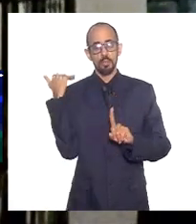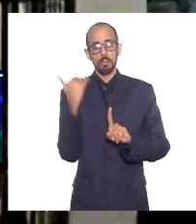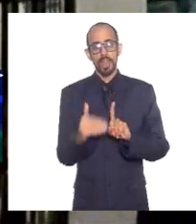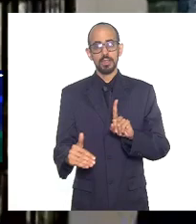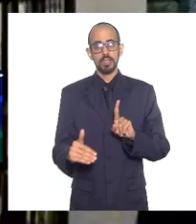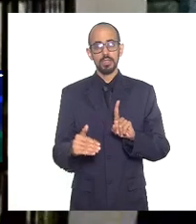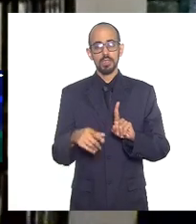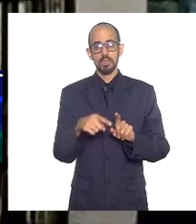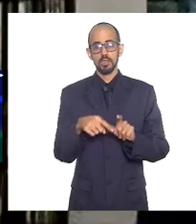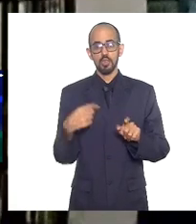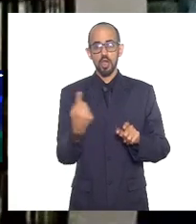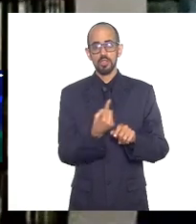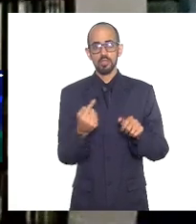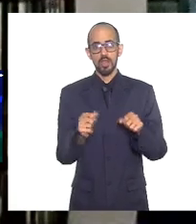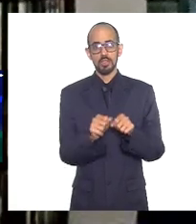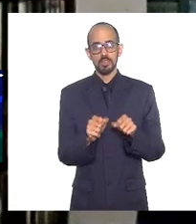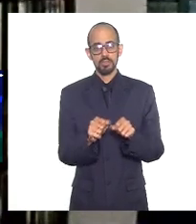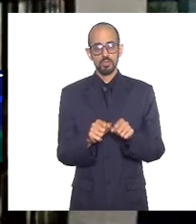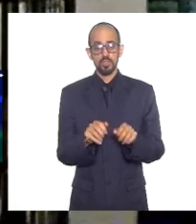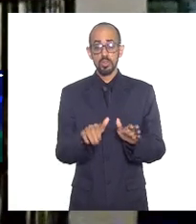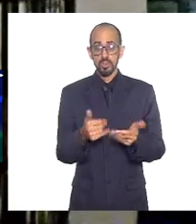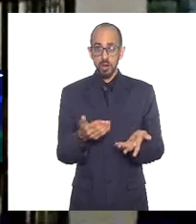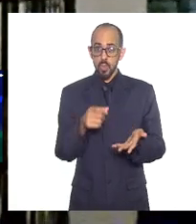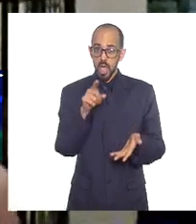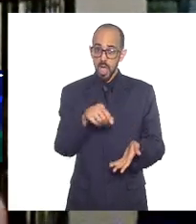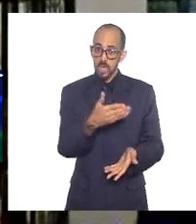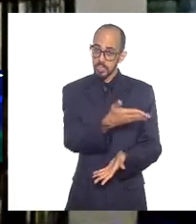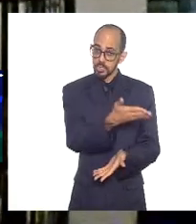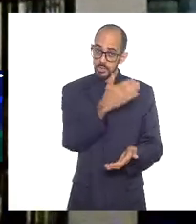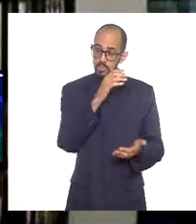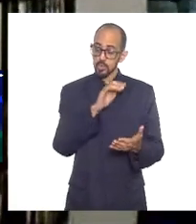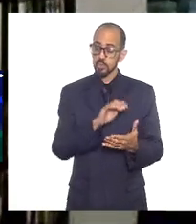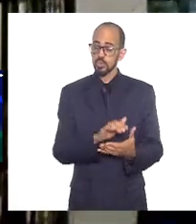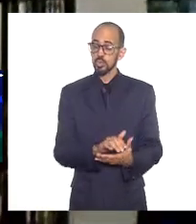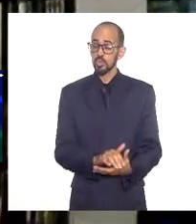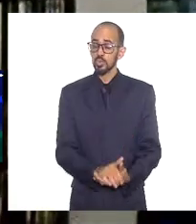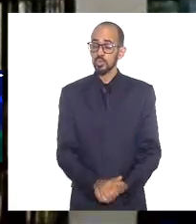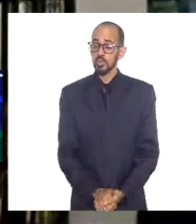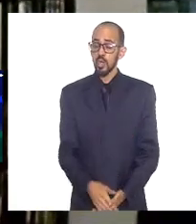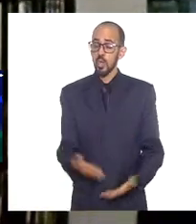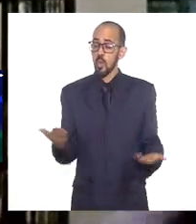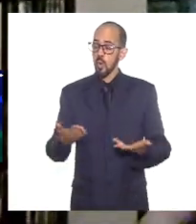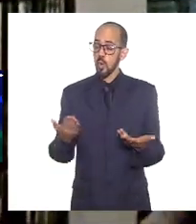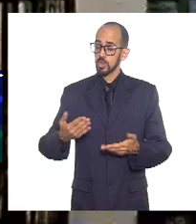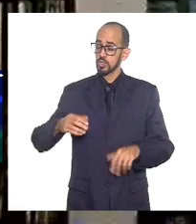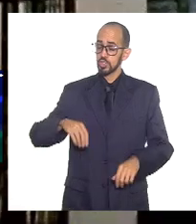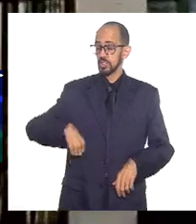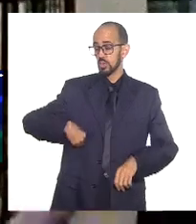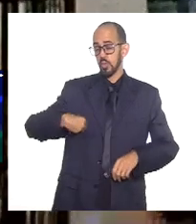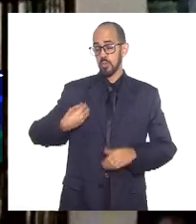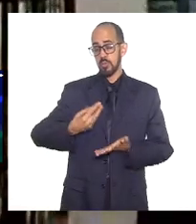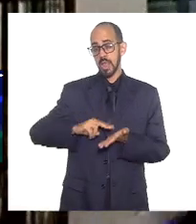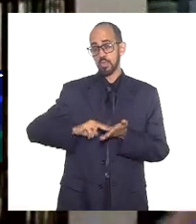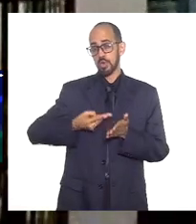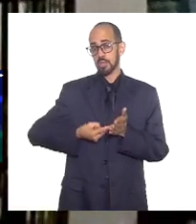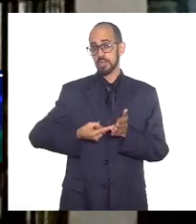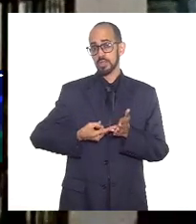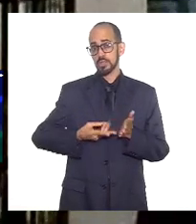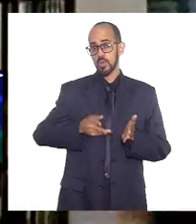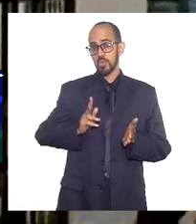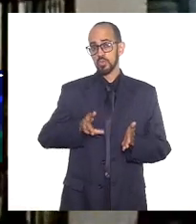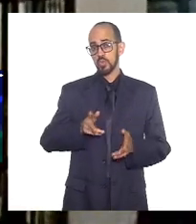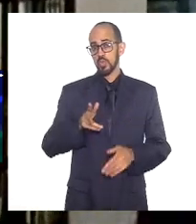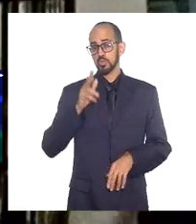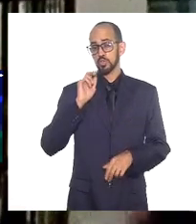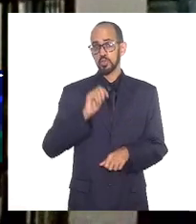cometendo. Então, é isso daí. Então, hoje, de forma sofisticada, essa coisa existe não